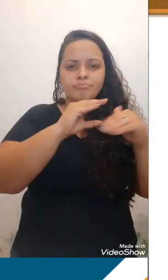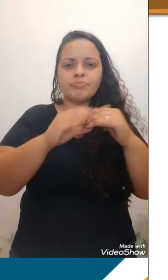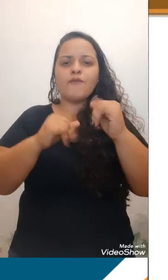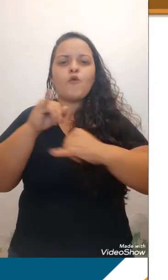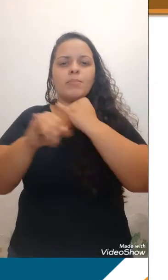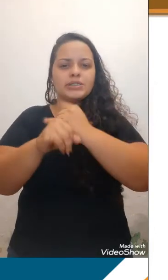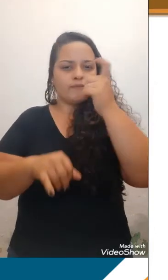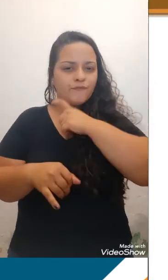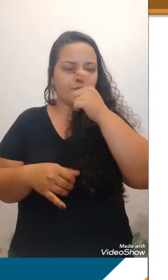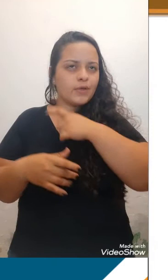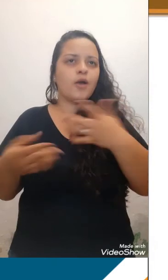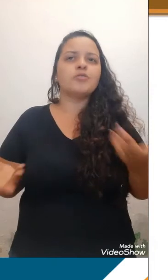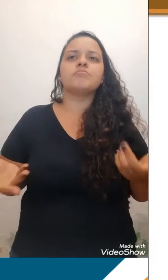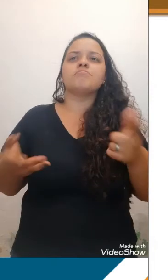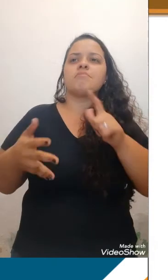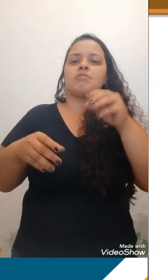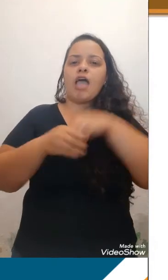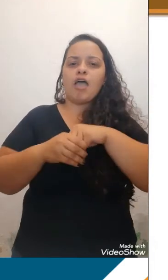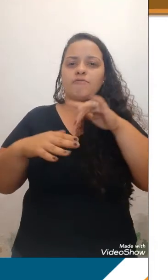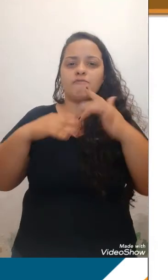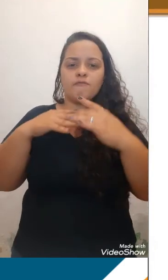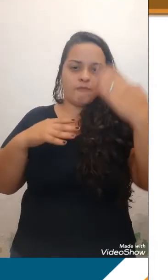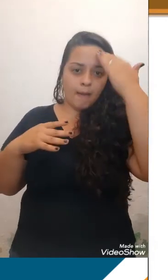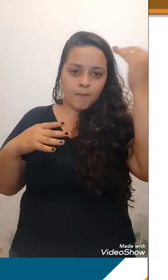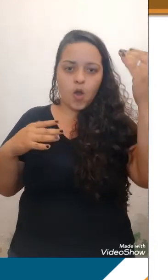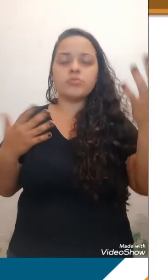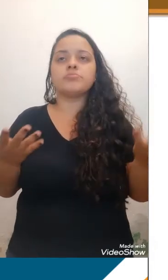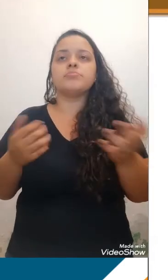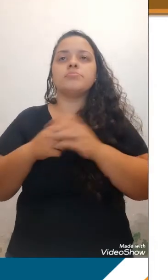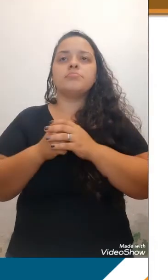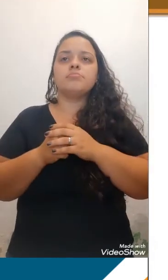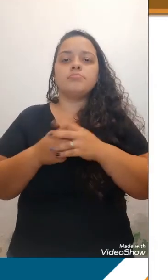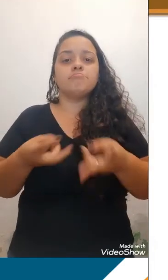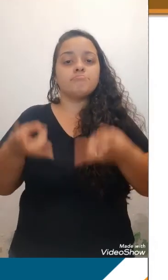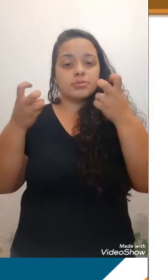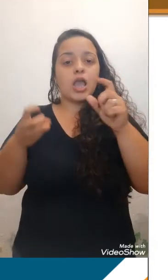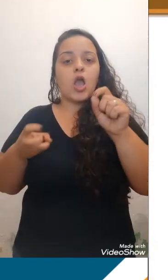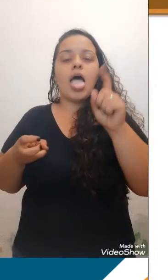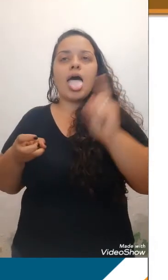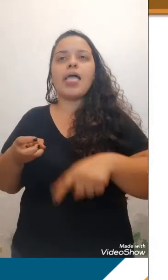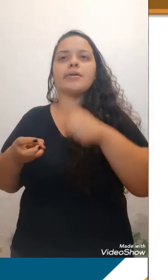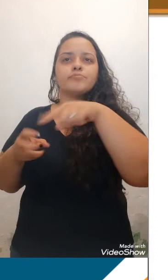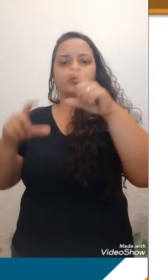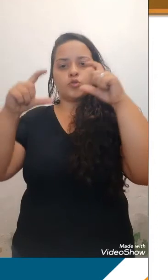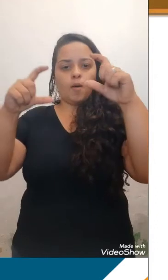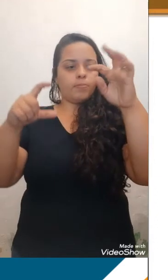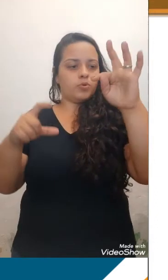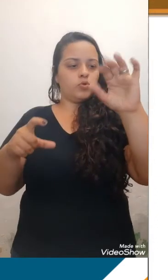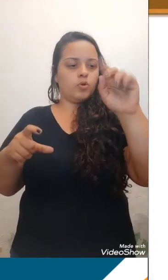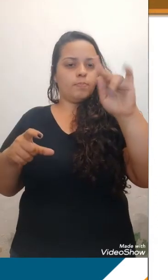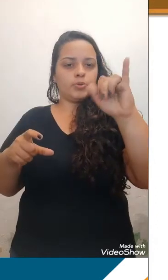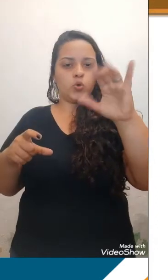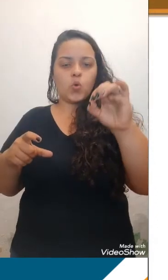que não foram checadas, por estarem numa rede social famosa? Então, percebam, o que seria o tópico